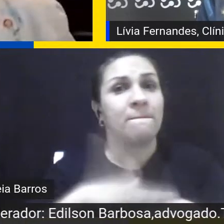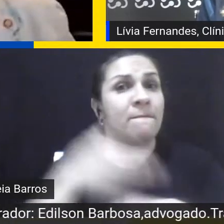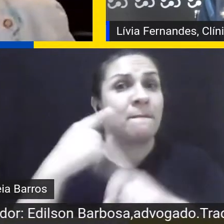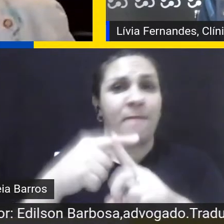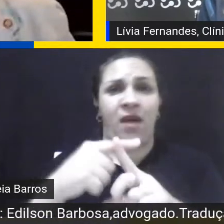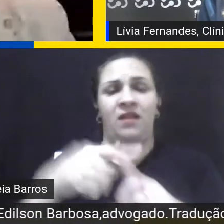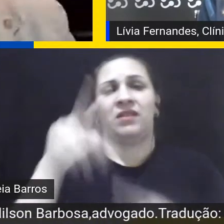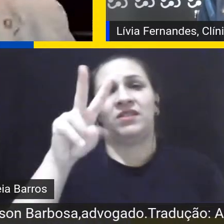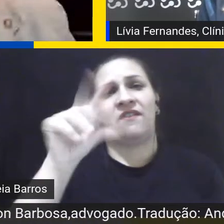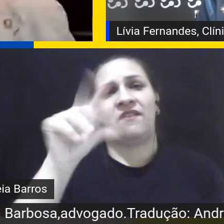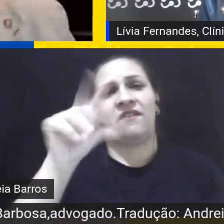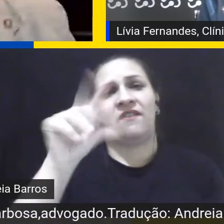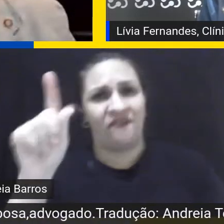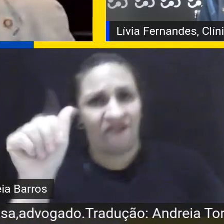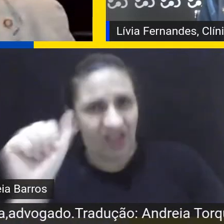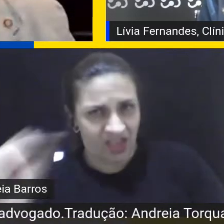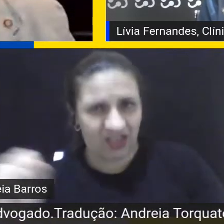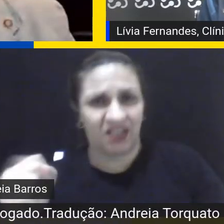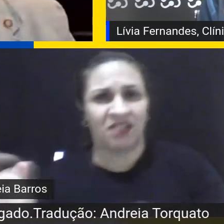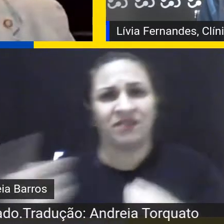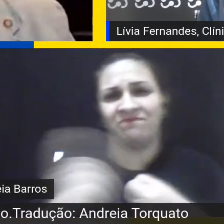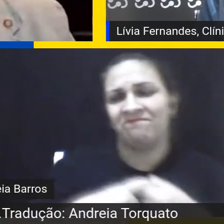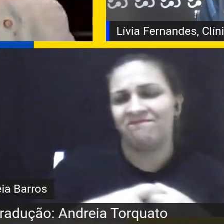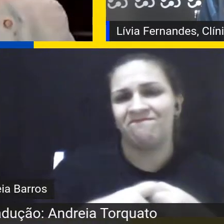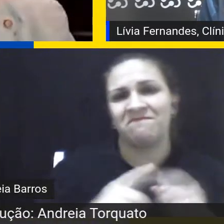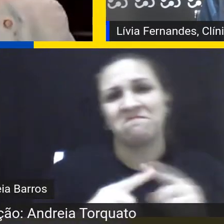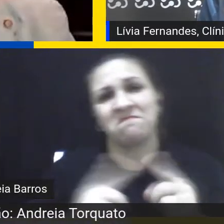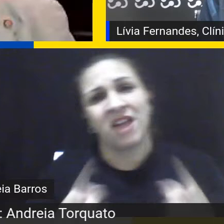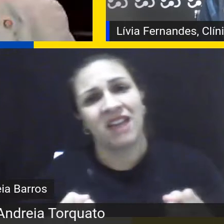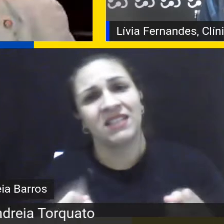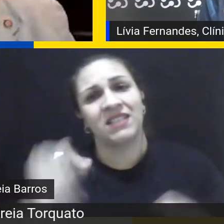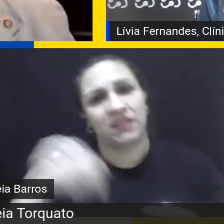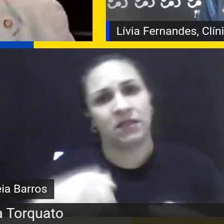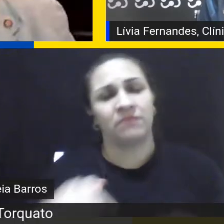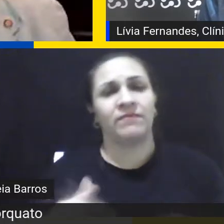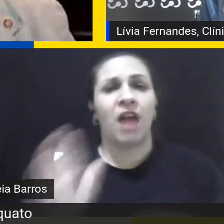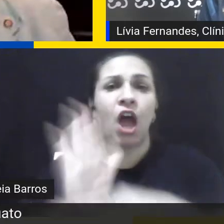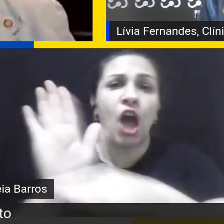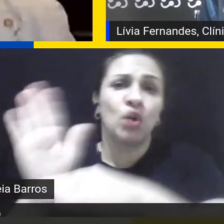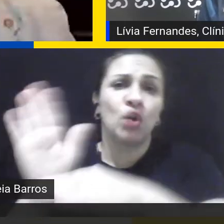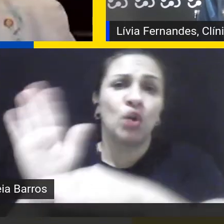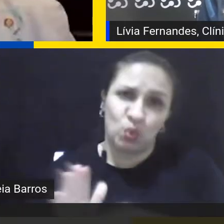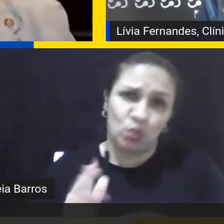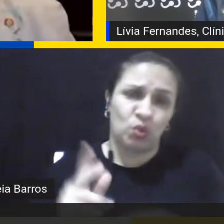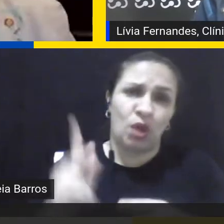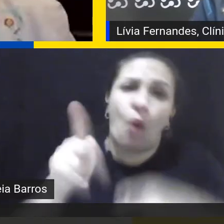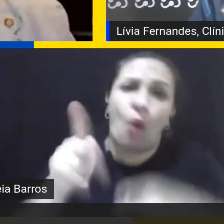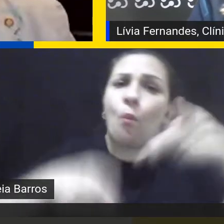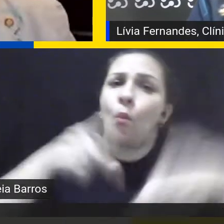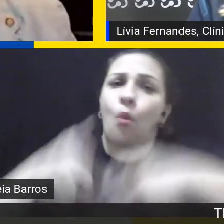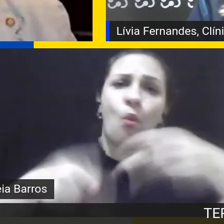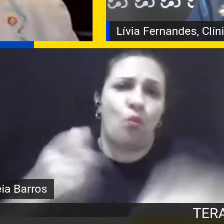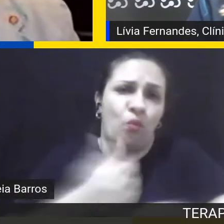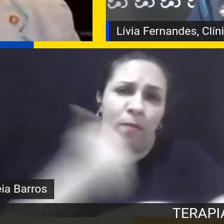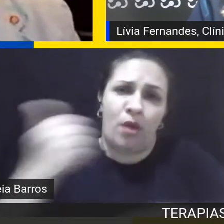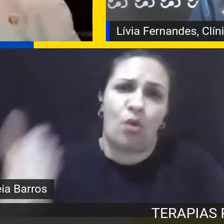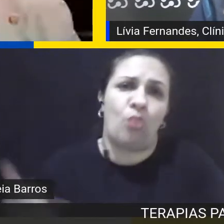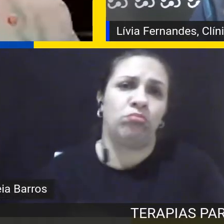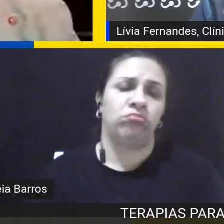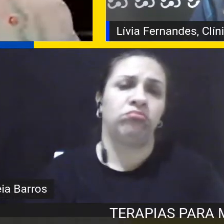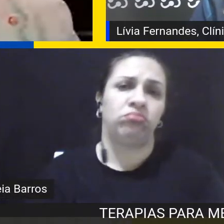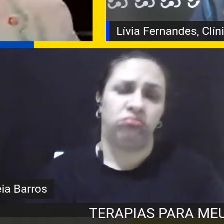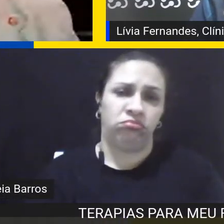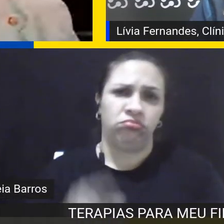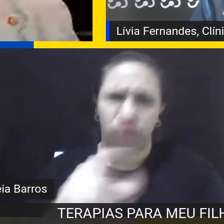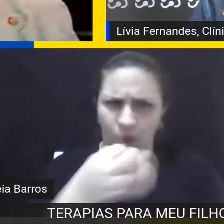parceria, sim, tá? E estamos aqui para poder ajudar a população da melhor forma. Você